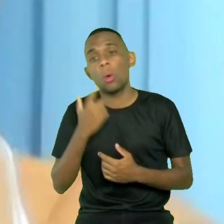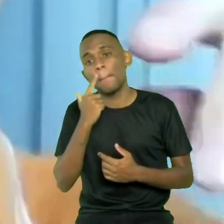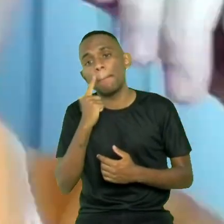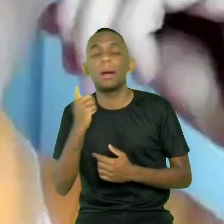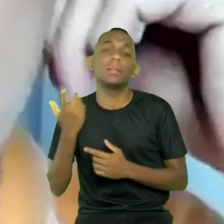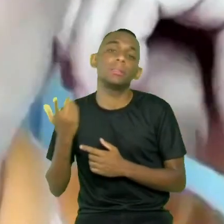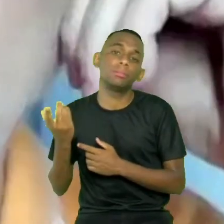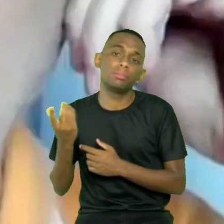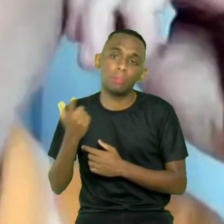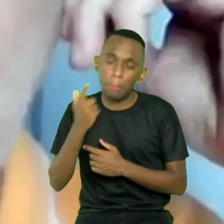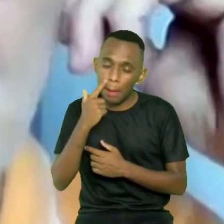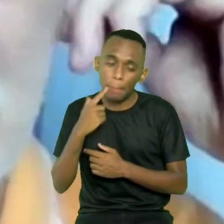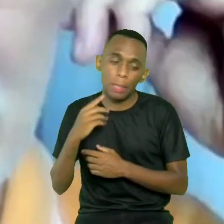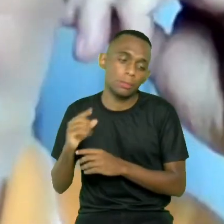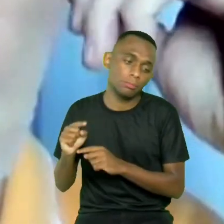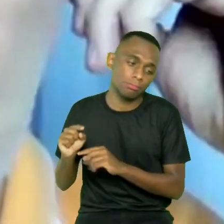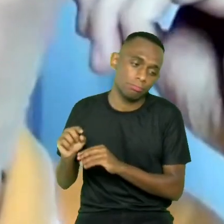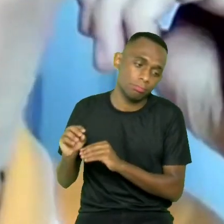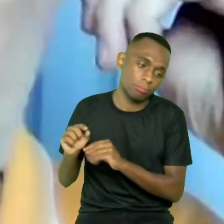tomar as providências lá